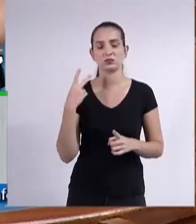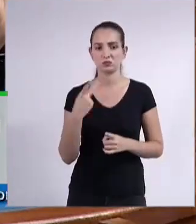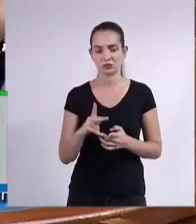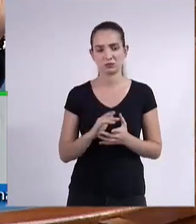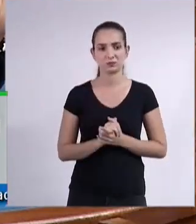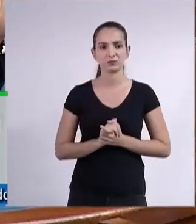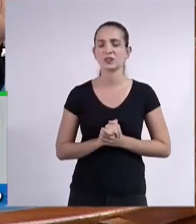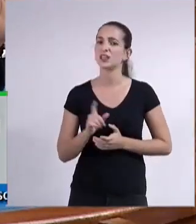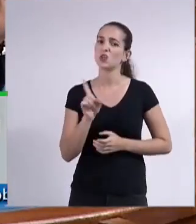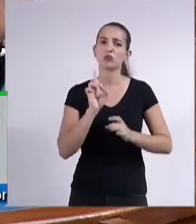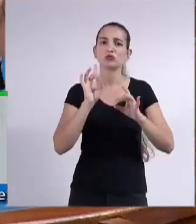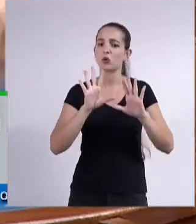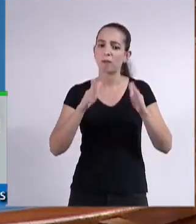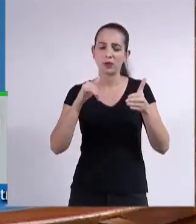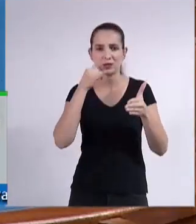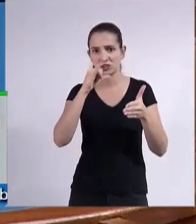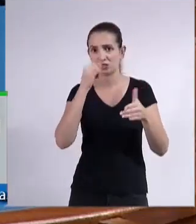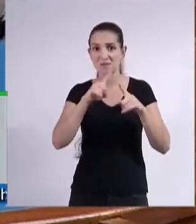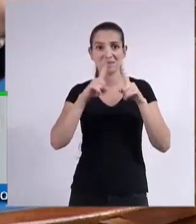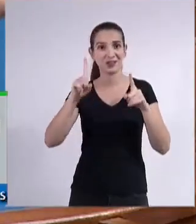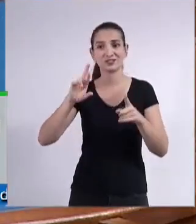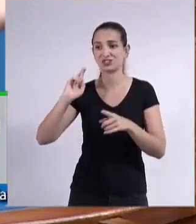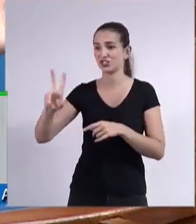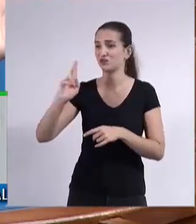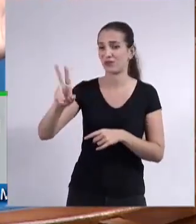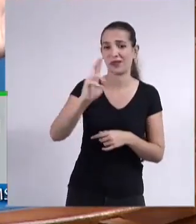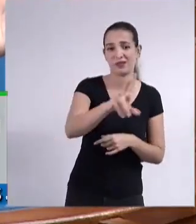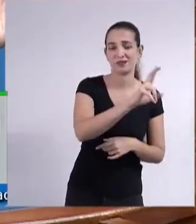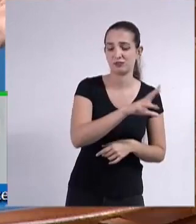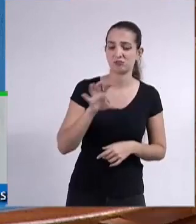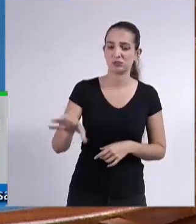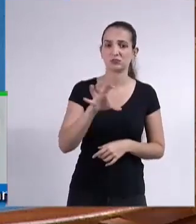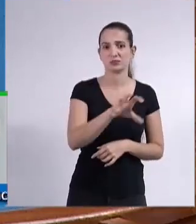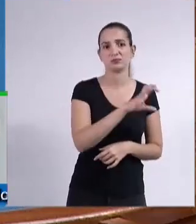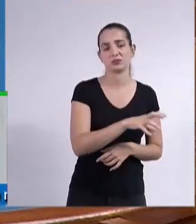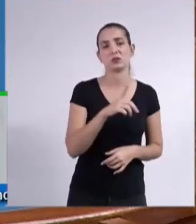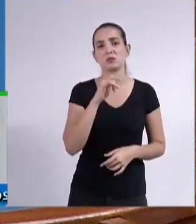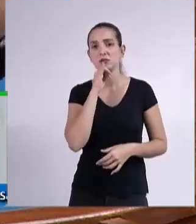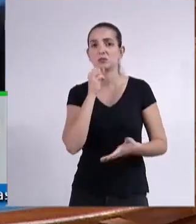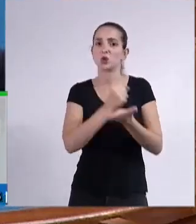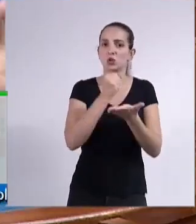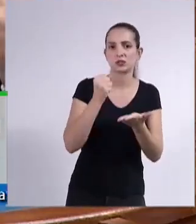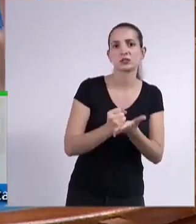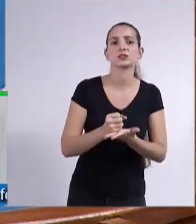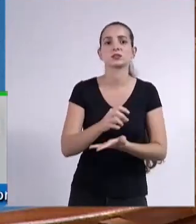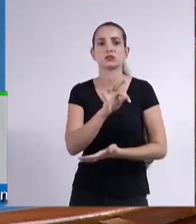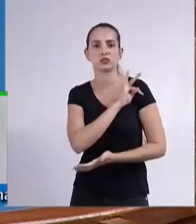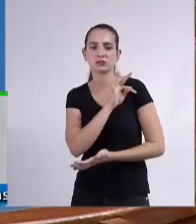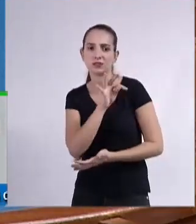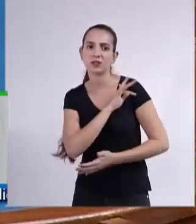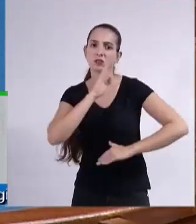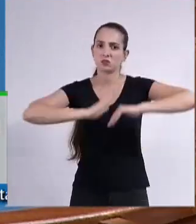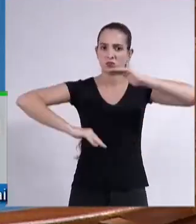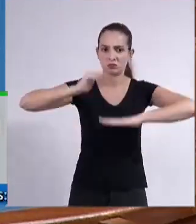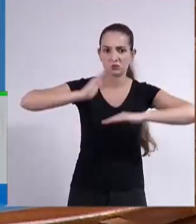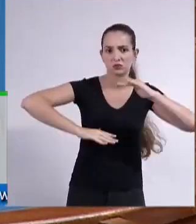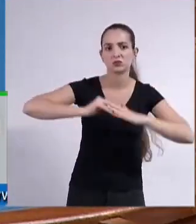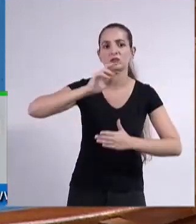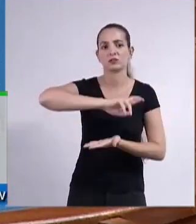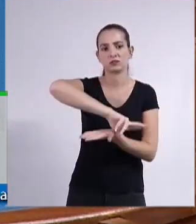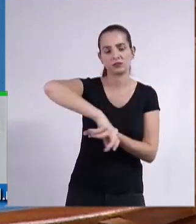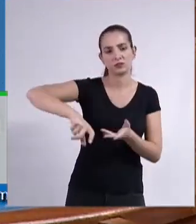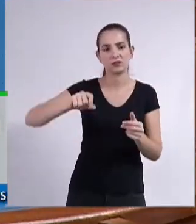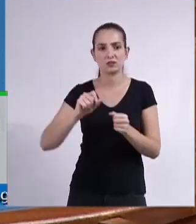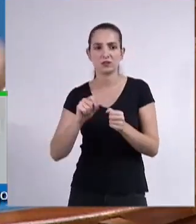não apenas na área de energia, mas em outras áreas, contratação temporária de técnicos, de profissionais das áreas, para poder fazer